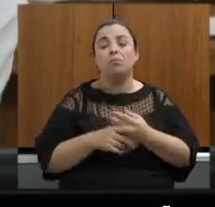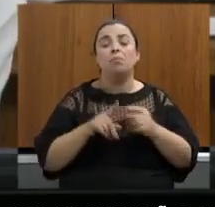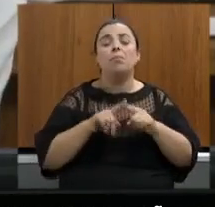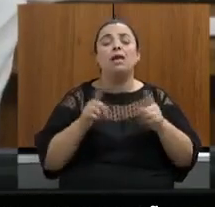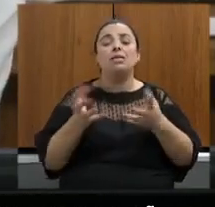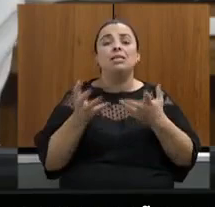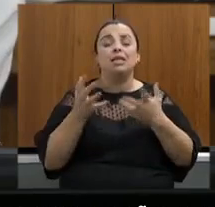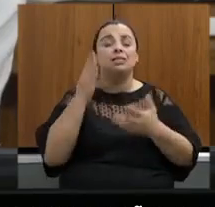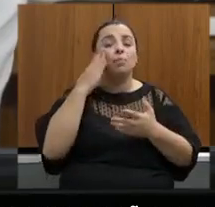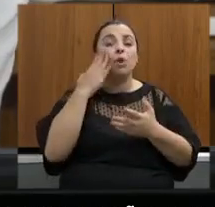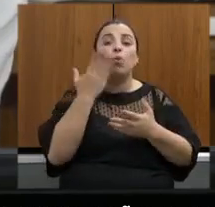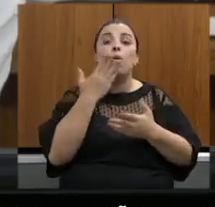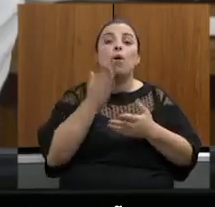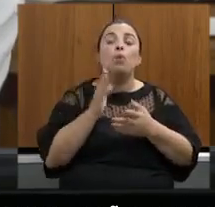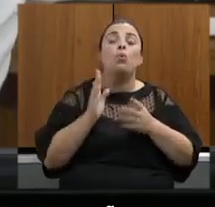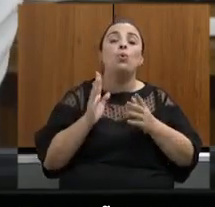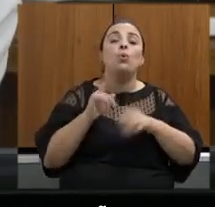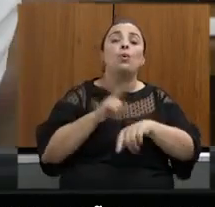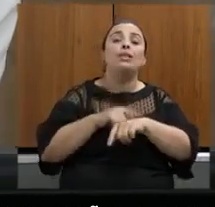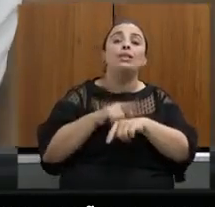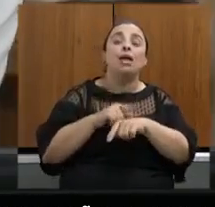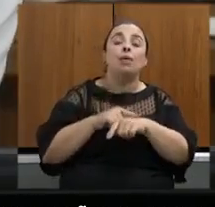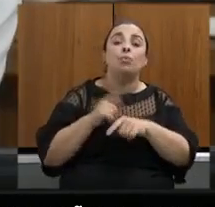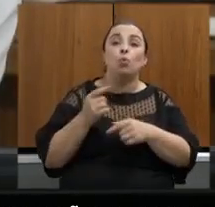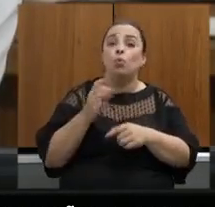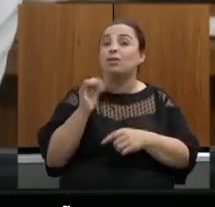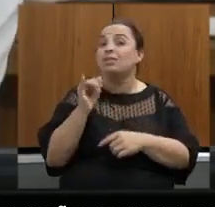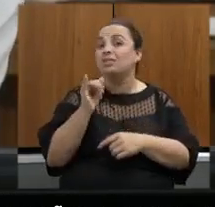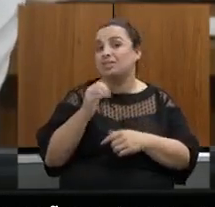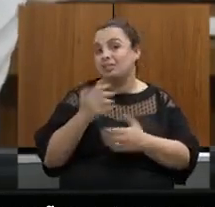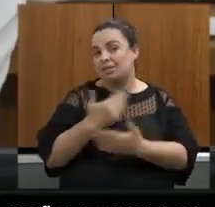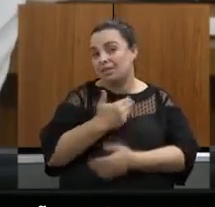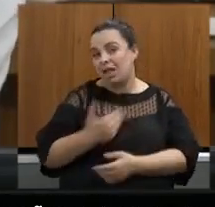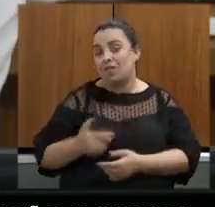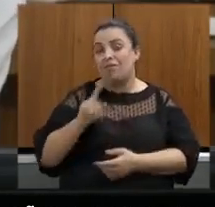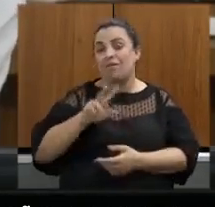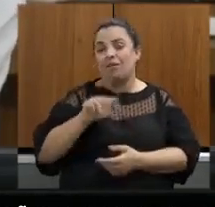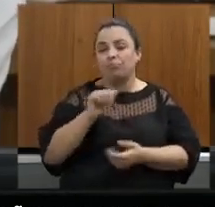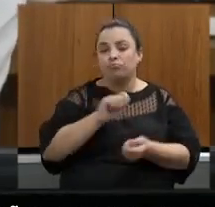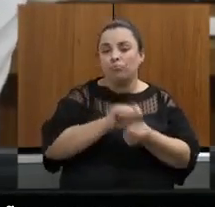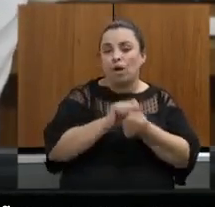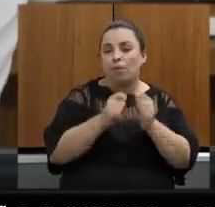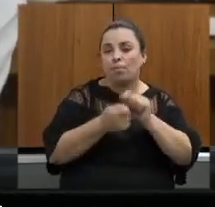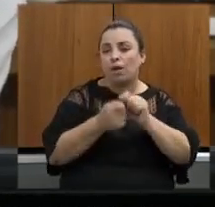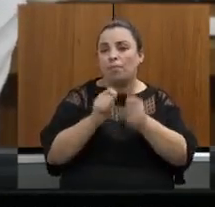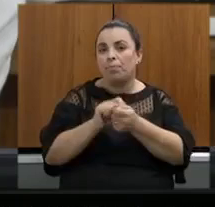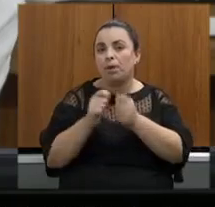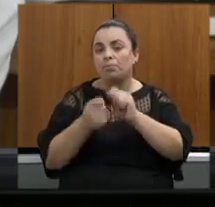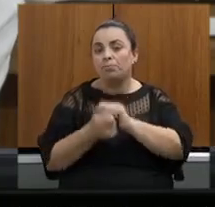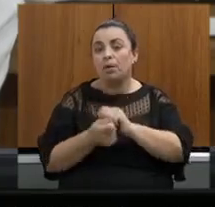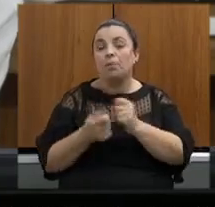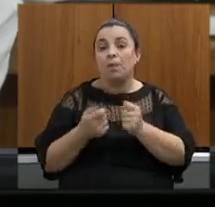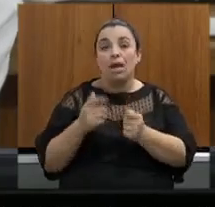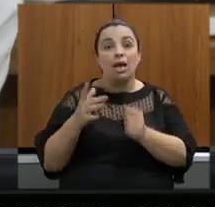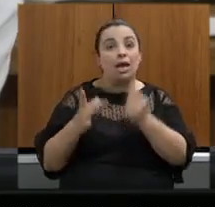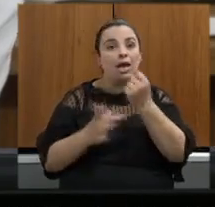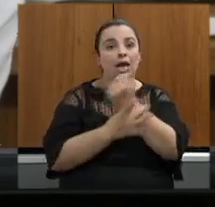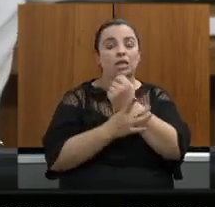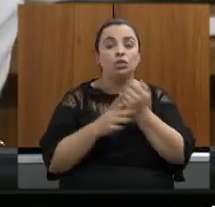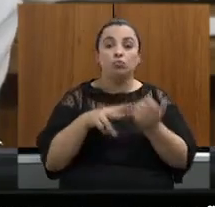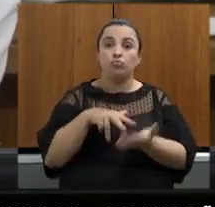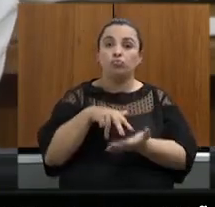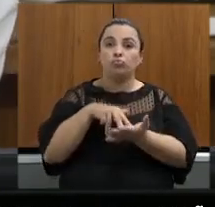vai se adequar em termos fiscais para atingir uma sustentabilidade é de médio e de longo prazo a sustentabilidade